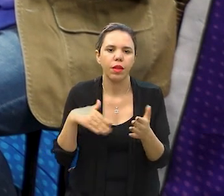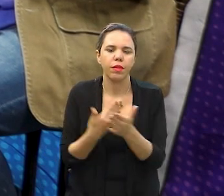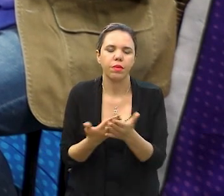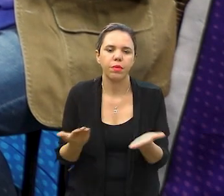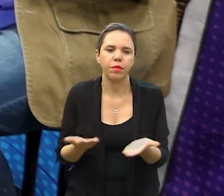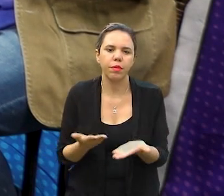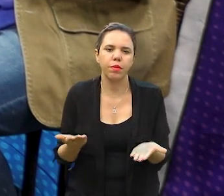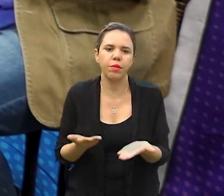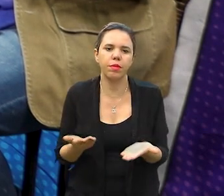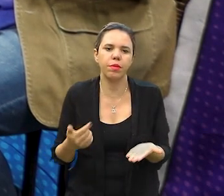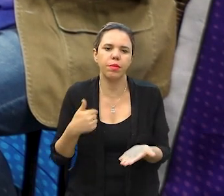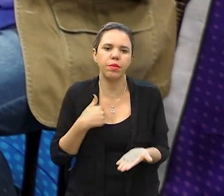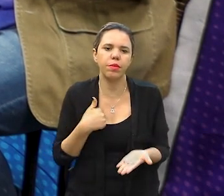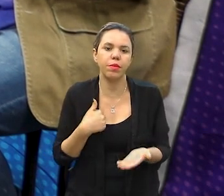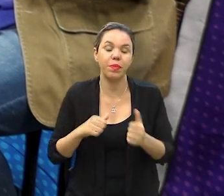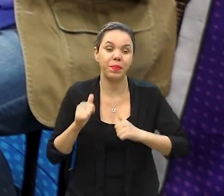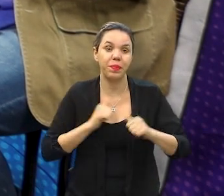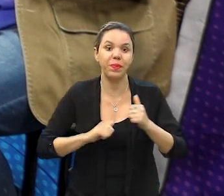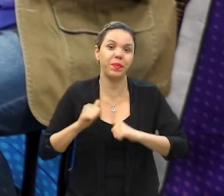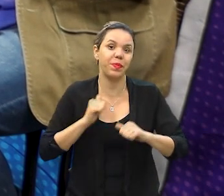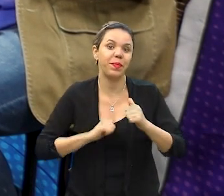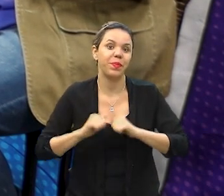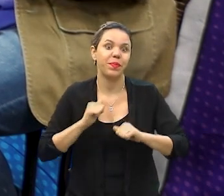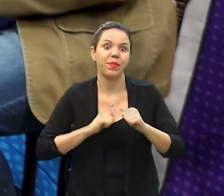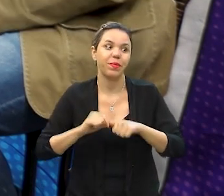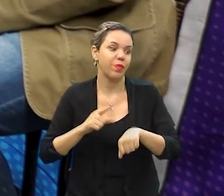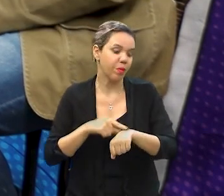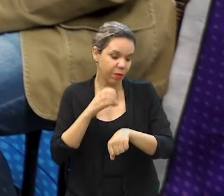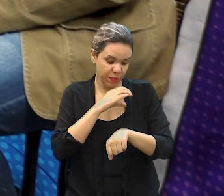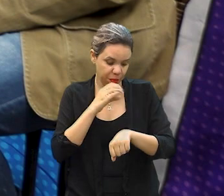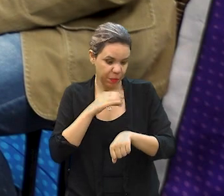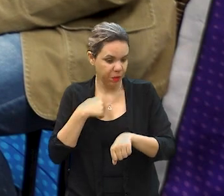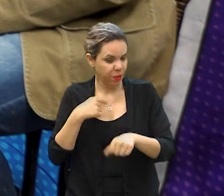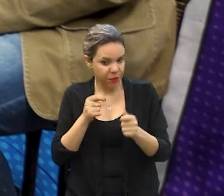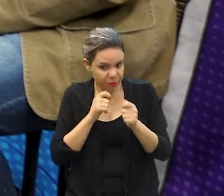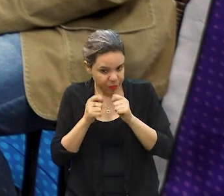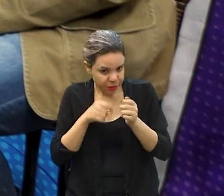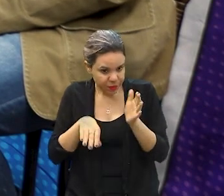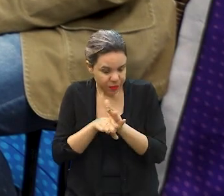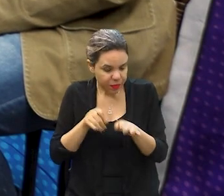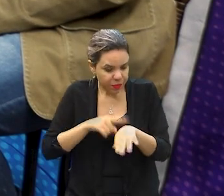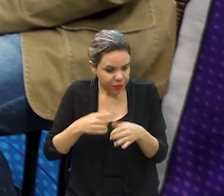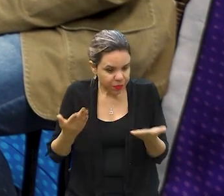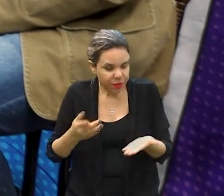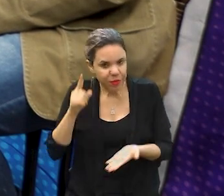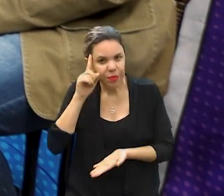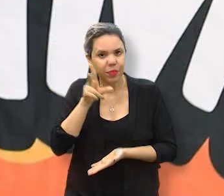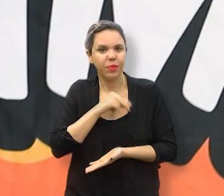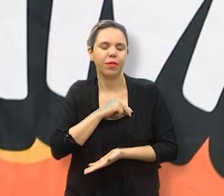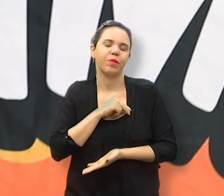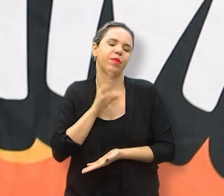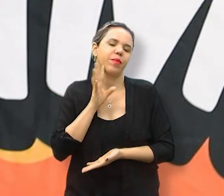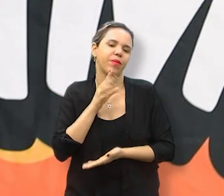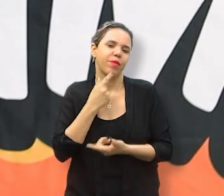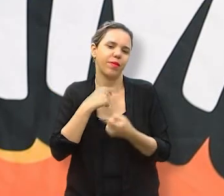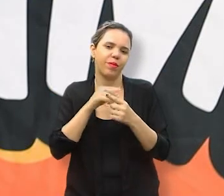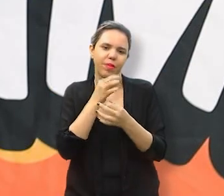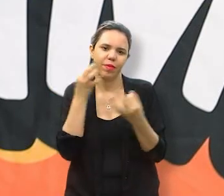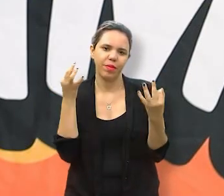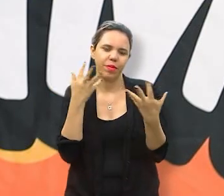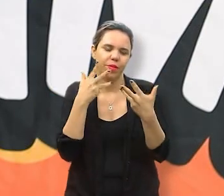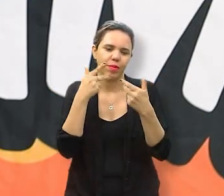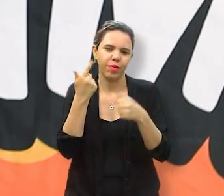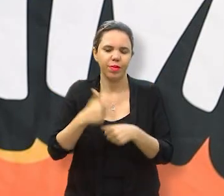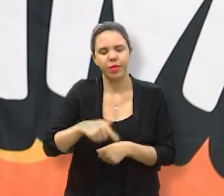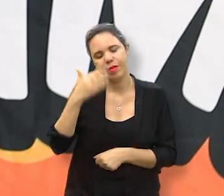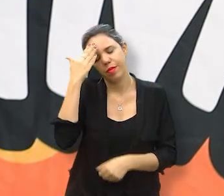né, eu estava muito ansioso, eu não via a hora passar, e quando chegou o dia, poxa, cara, foi sensacional. De novo,